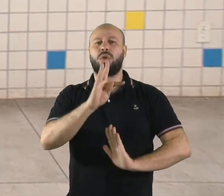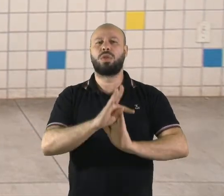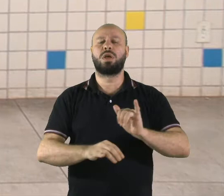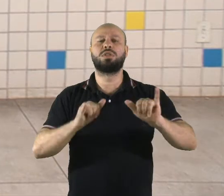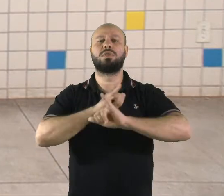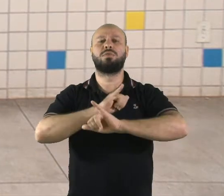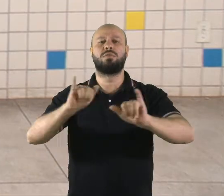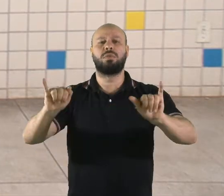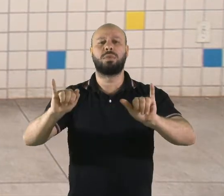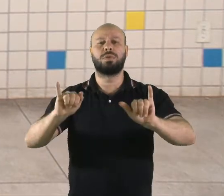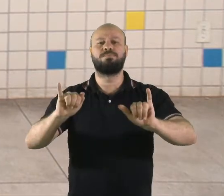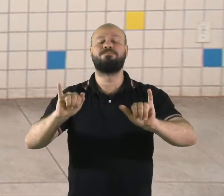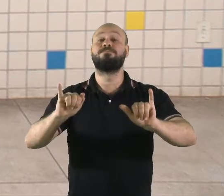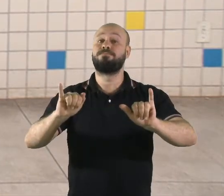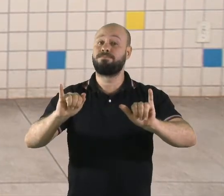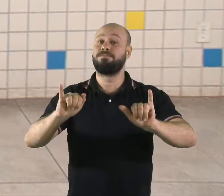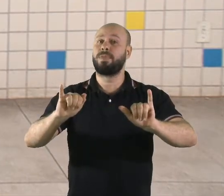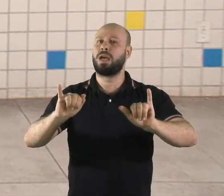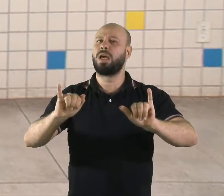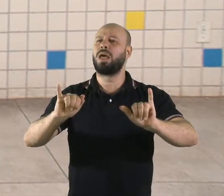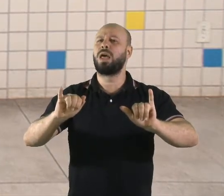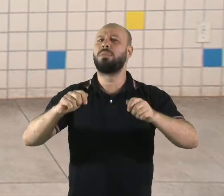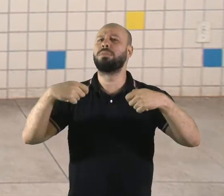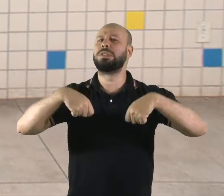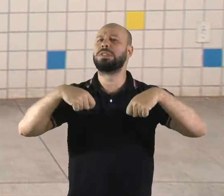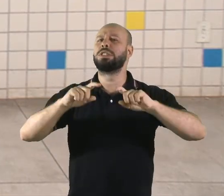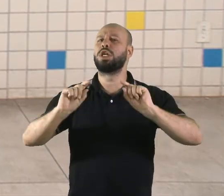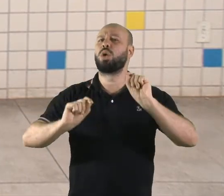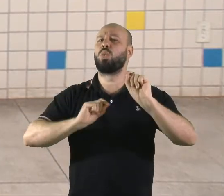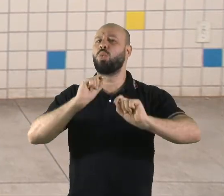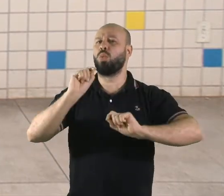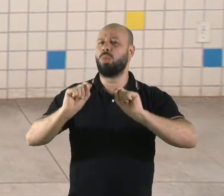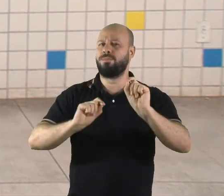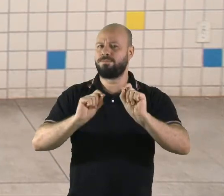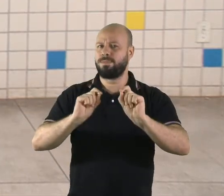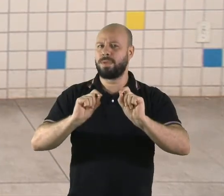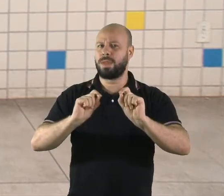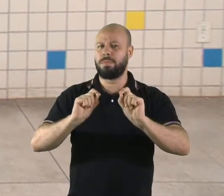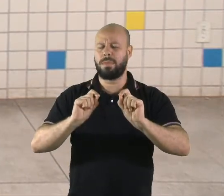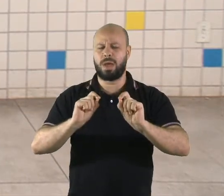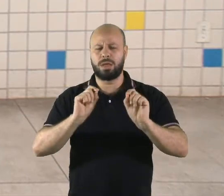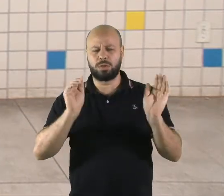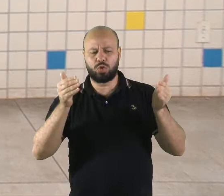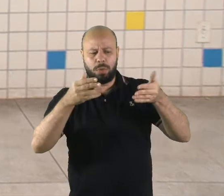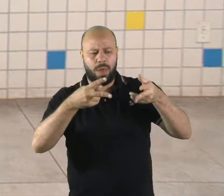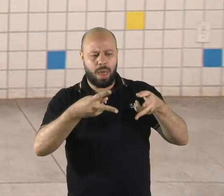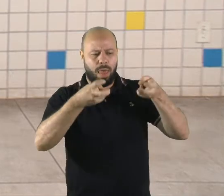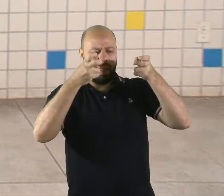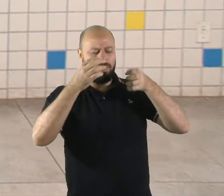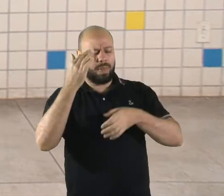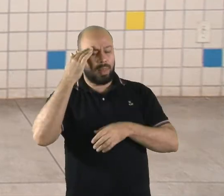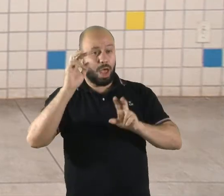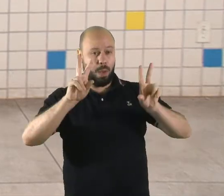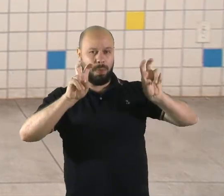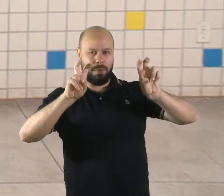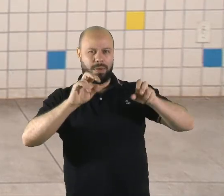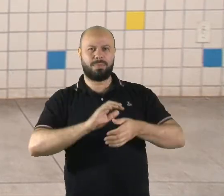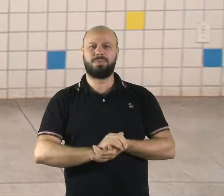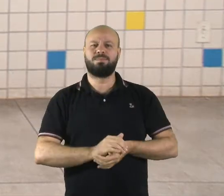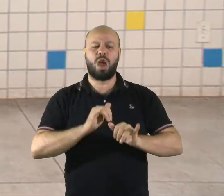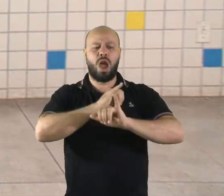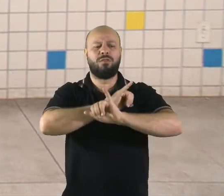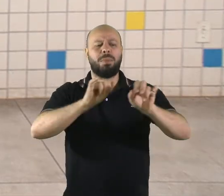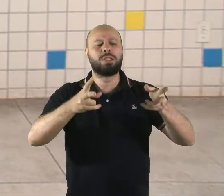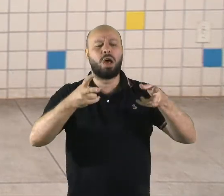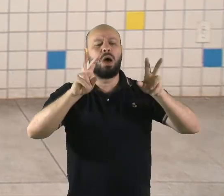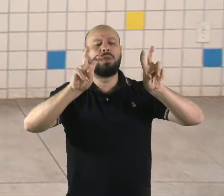informativo, é necessário, é fundamental, identificar o tema da informação. Então, como eu